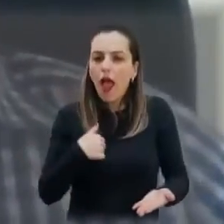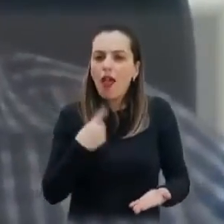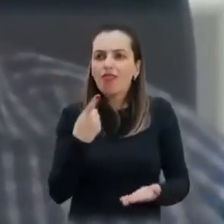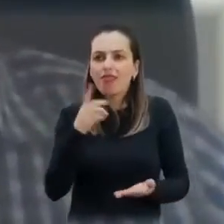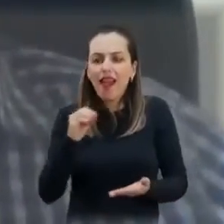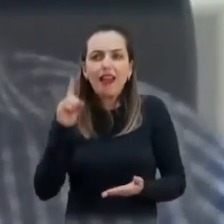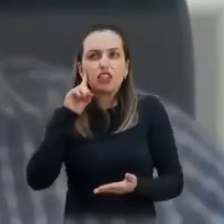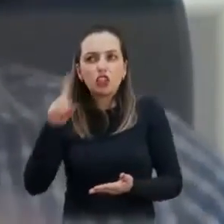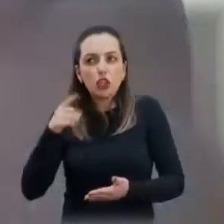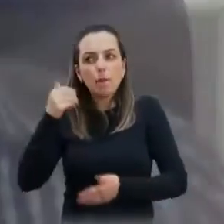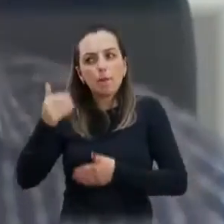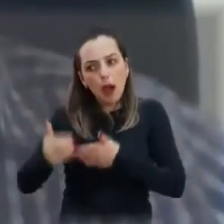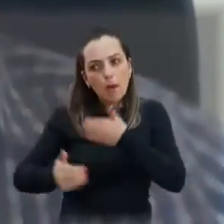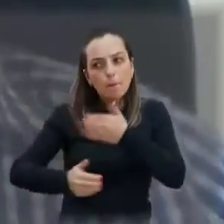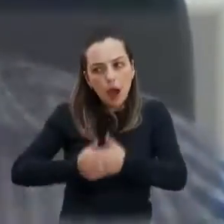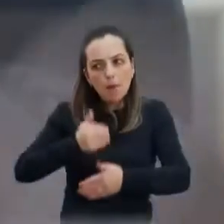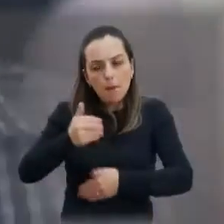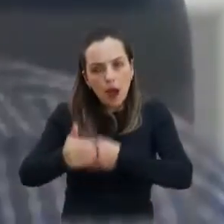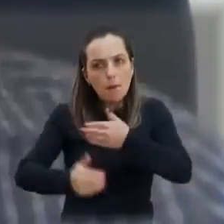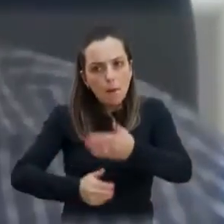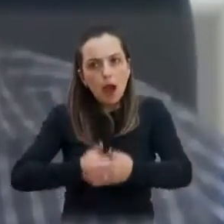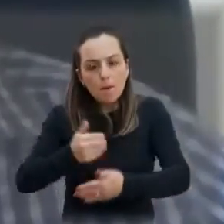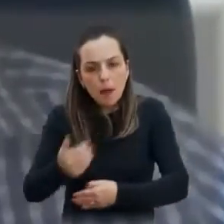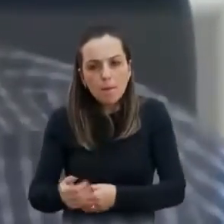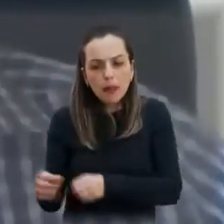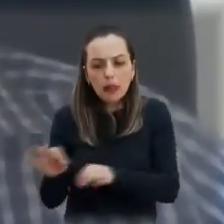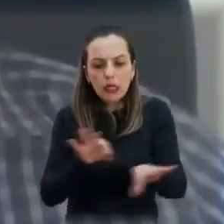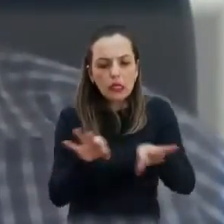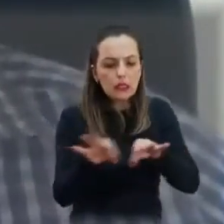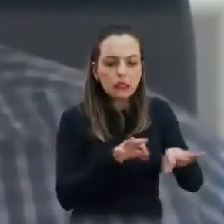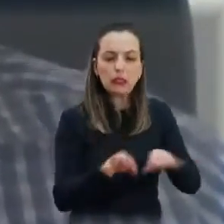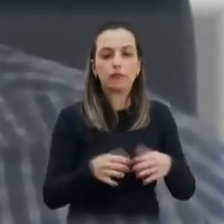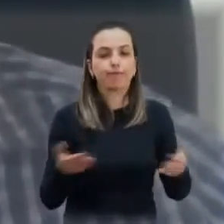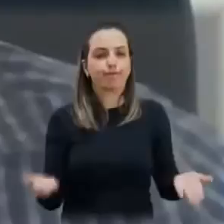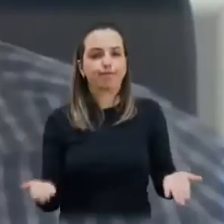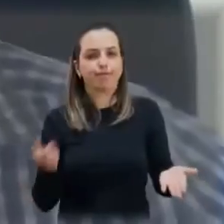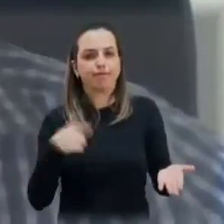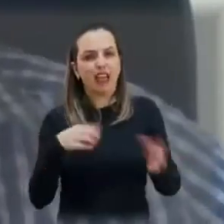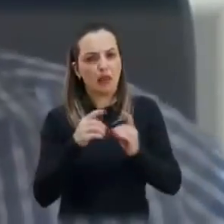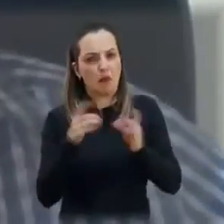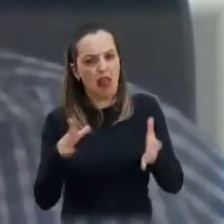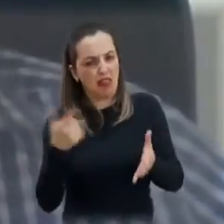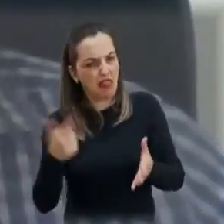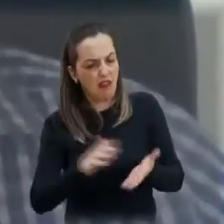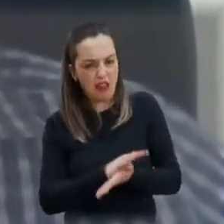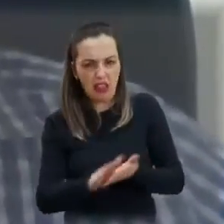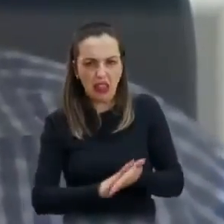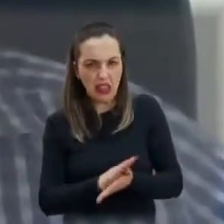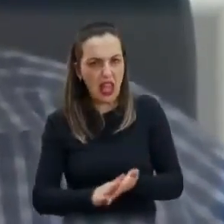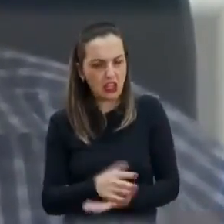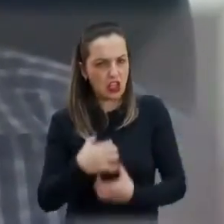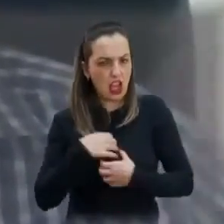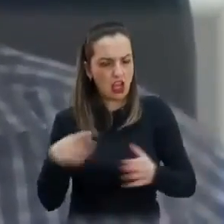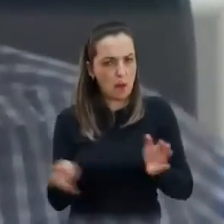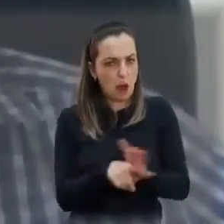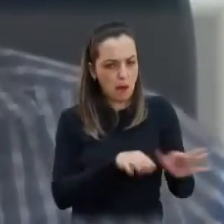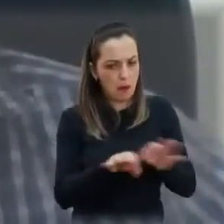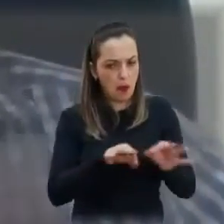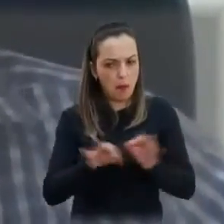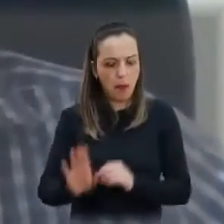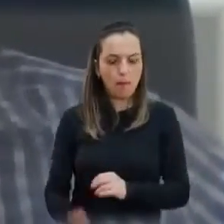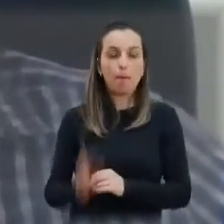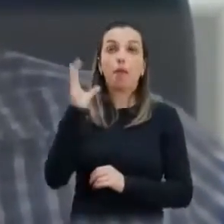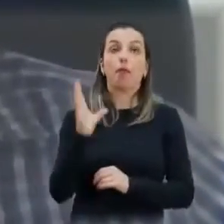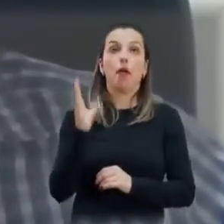10 dias aí rodando na casa, procurando assinatura, construindo da melhor forma possível. Eu achei antidemocrático da forma que foi feita e